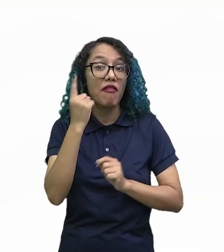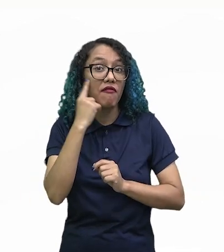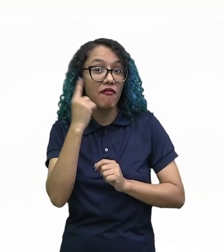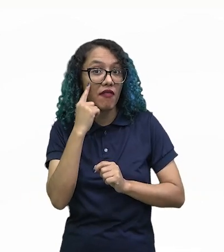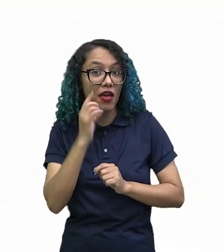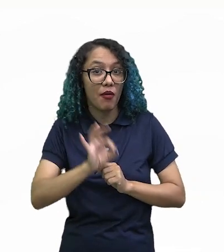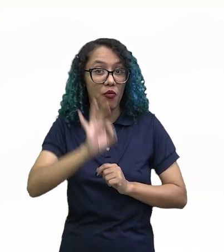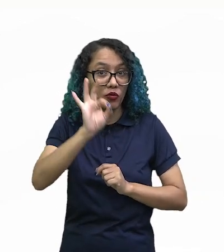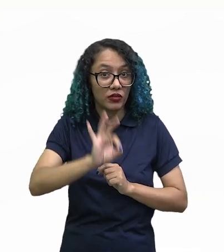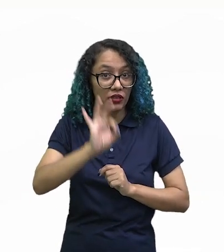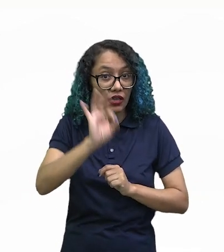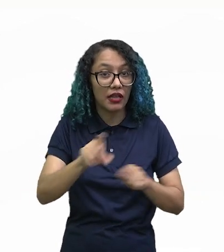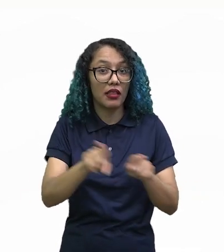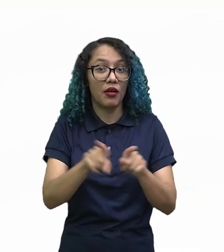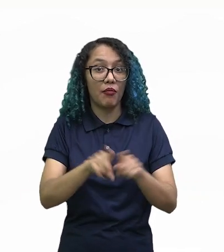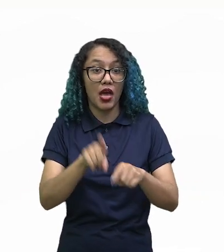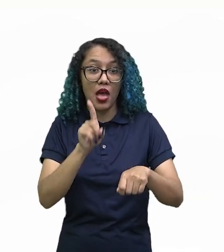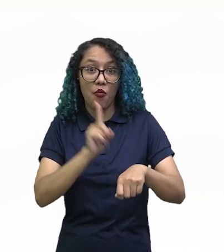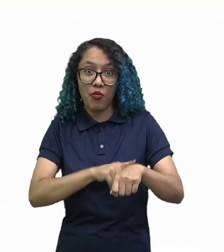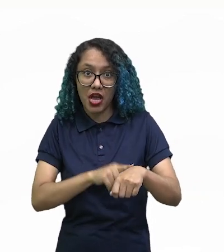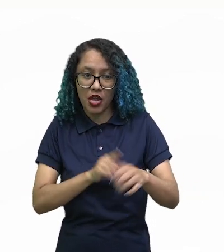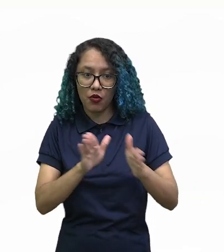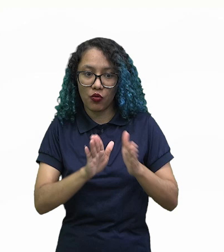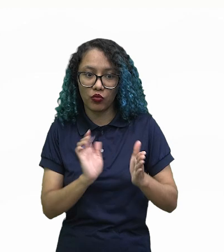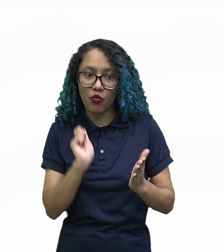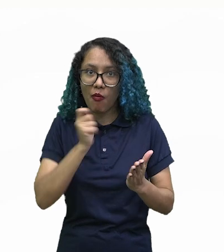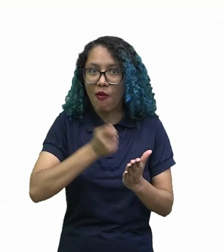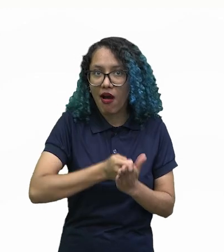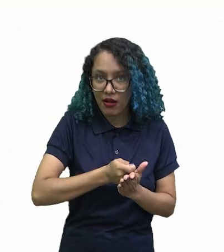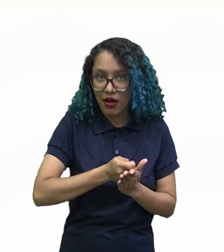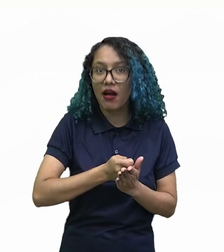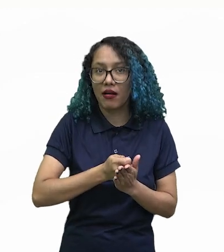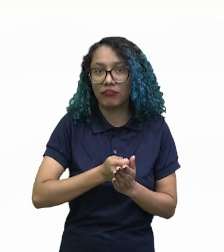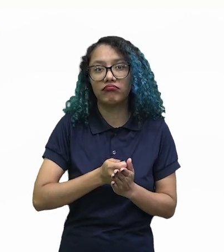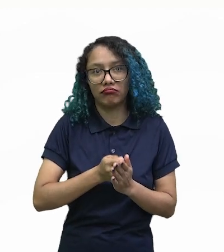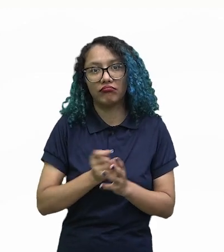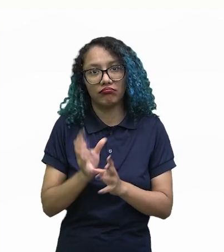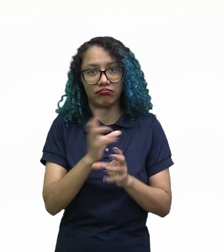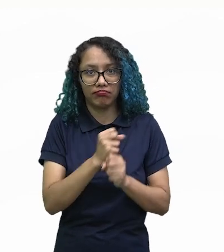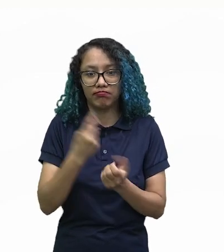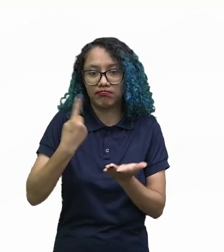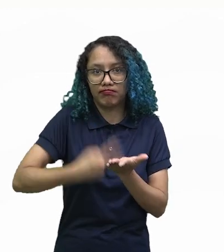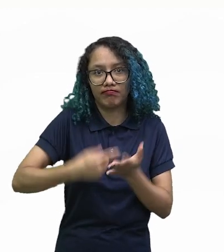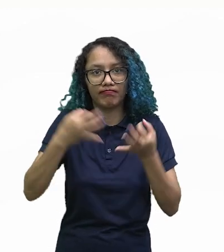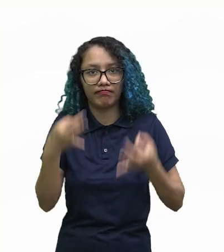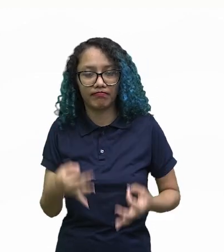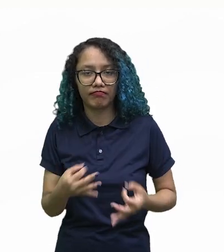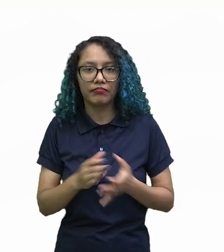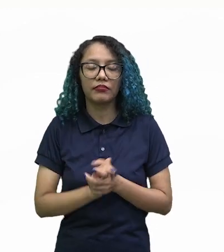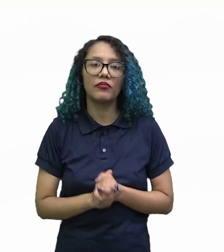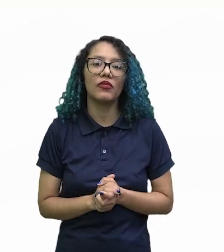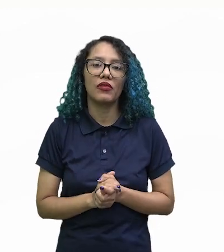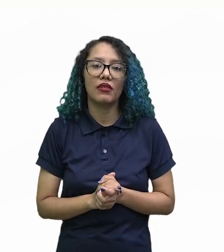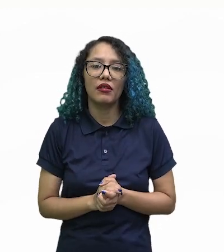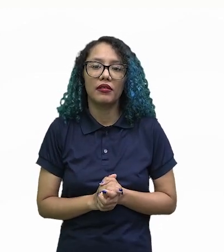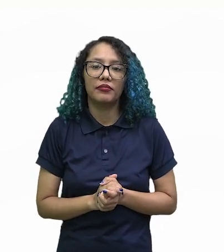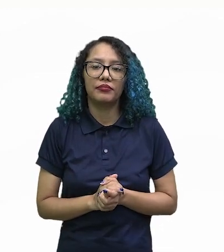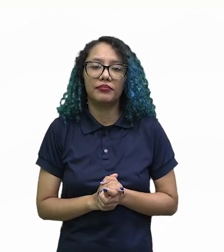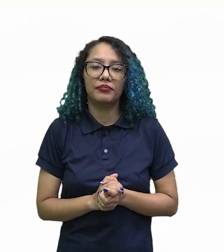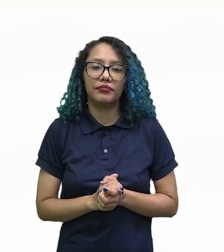cobrada, verifica o tempo que você vai pegar aquele empréstimo para poder finalizar, tudo bem? Veja ali onde você vai ter